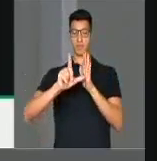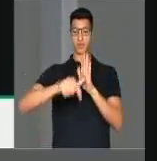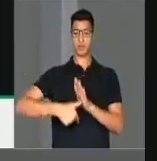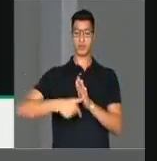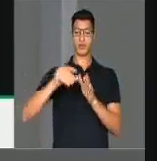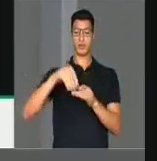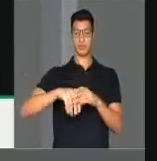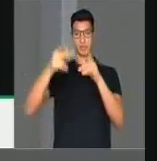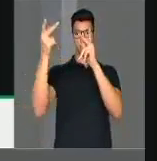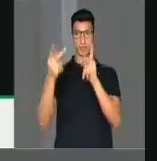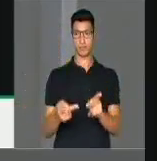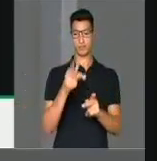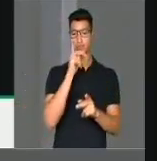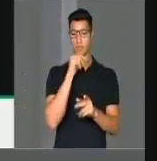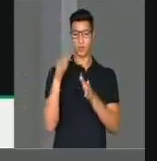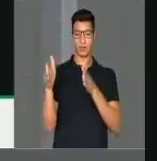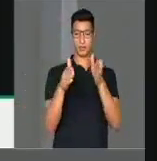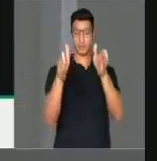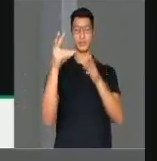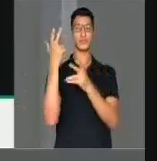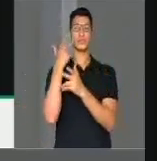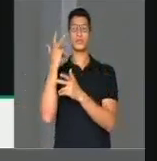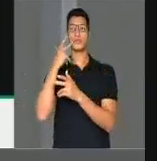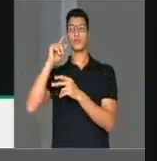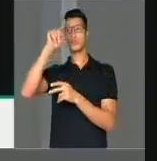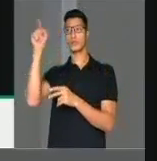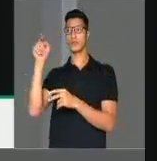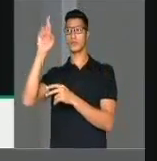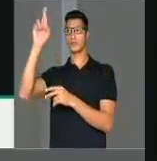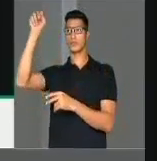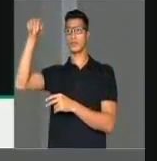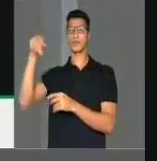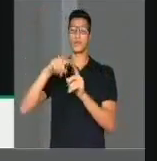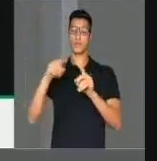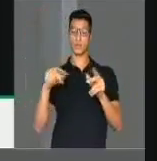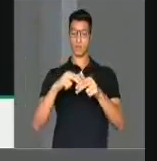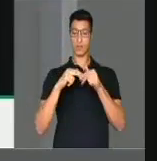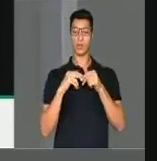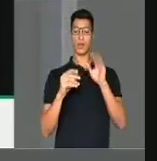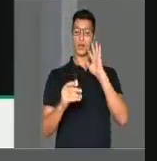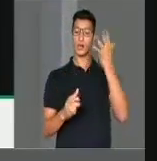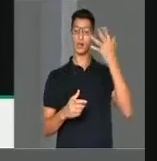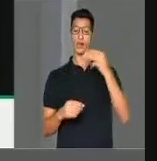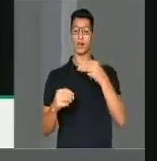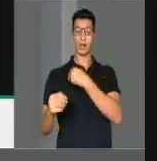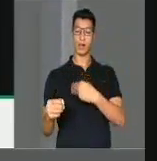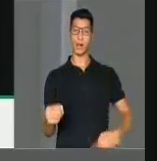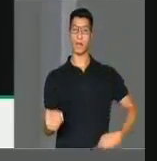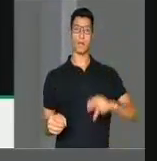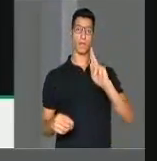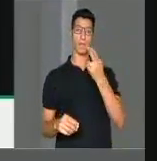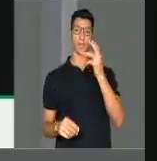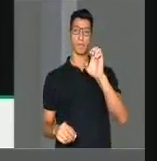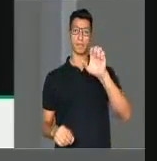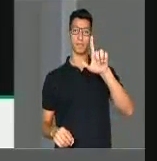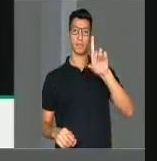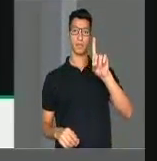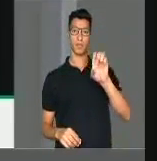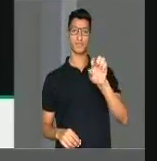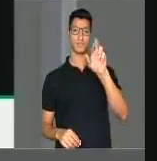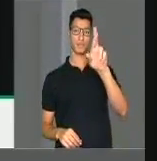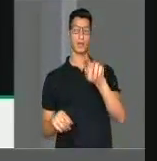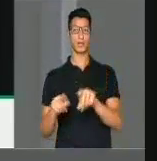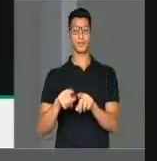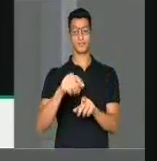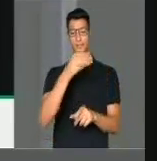houve um atraso no projeto da transposição para o Ceará e para o Rio Grande do Norte. Mas através de uma decisão do ministro Helder Barbalho,